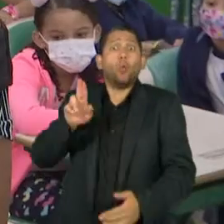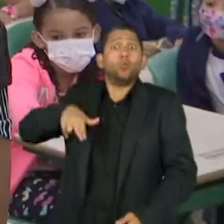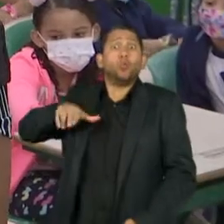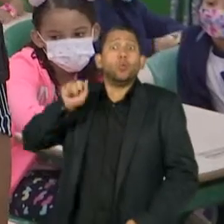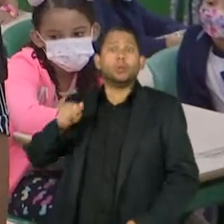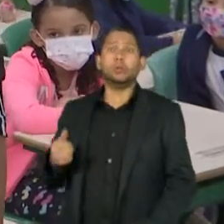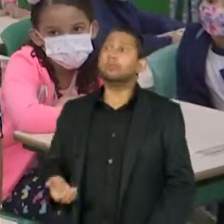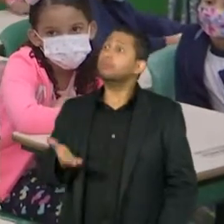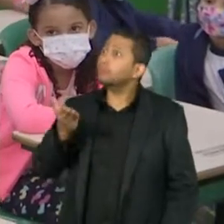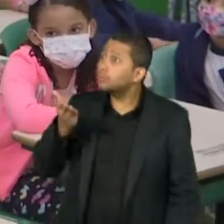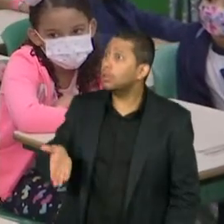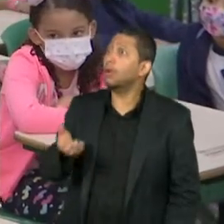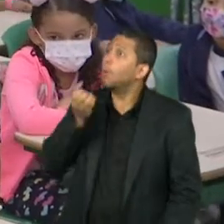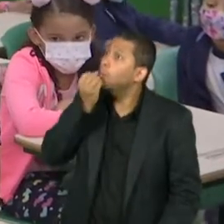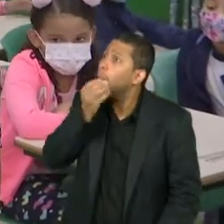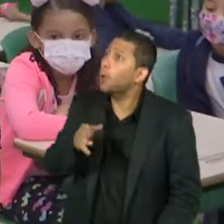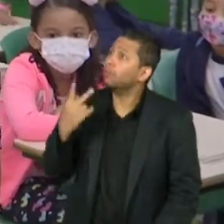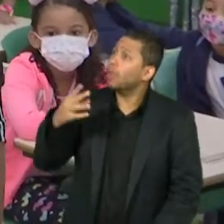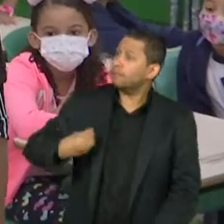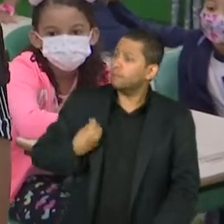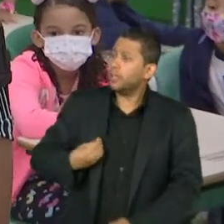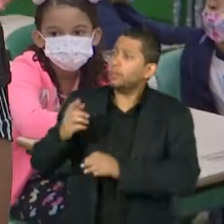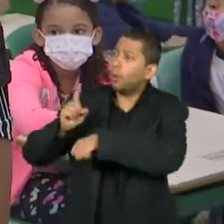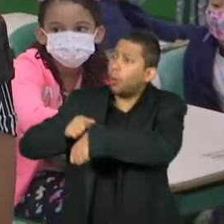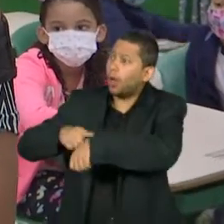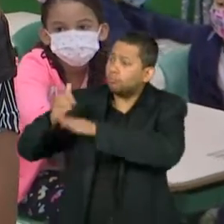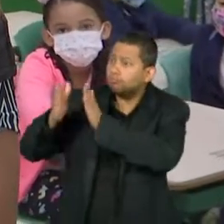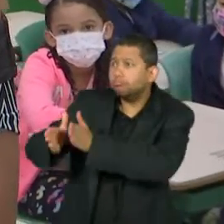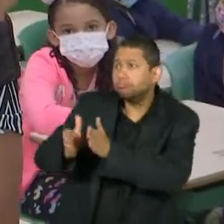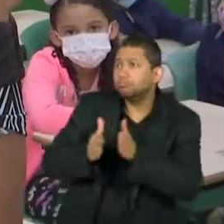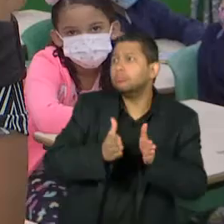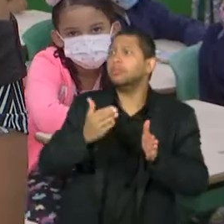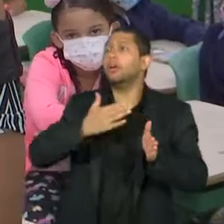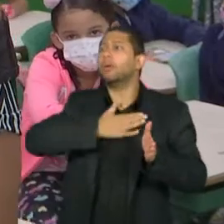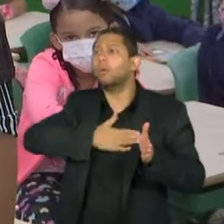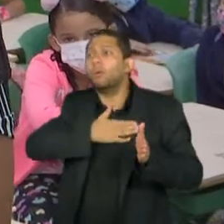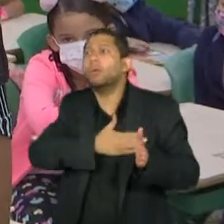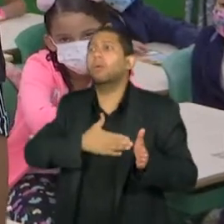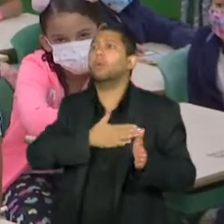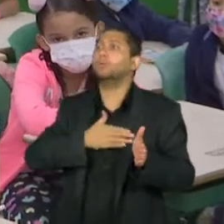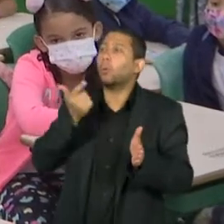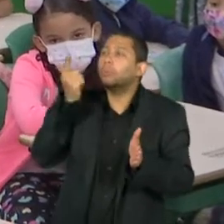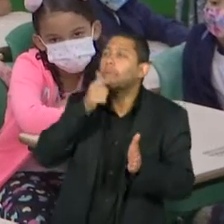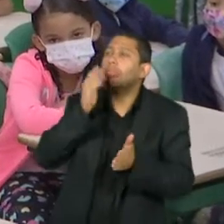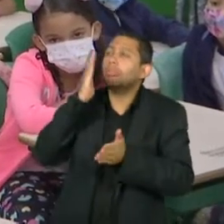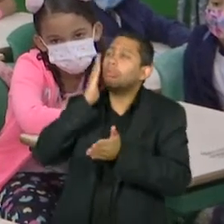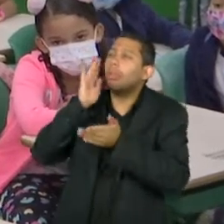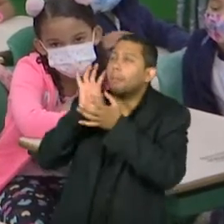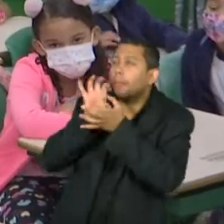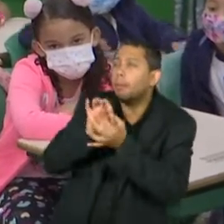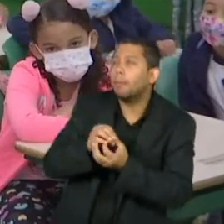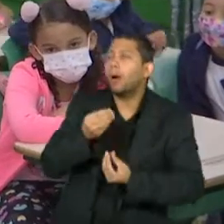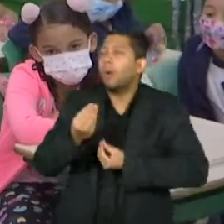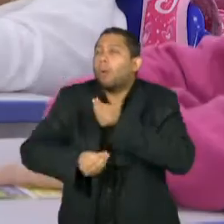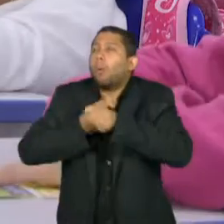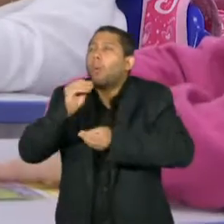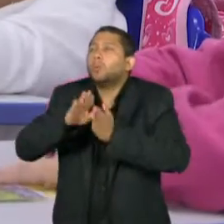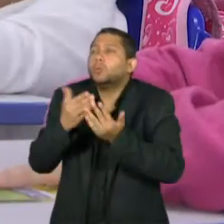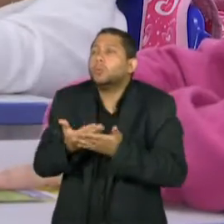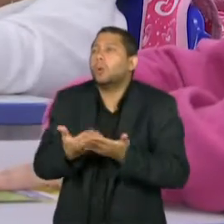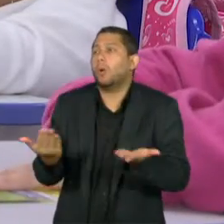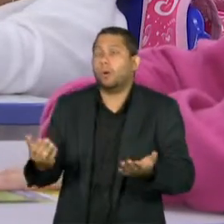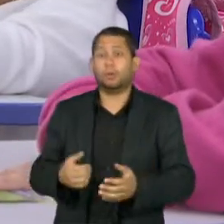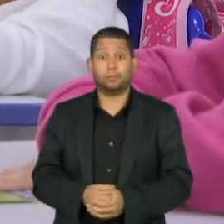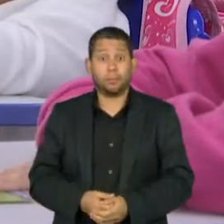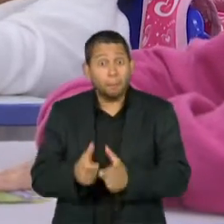uma rotina que isso facilita bastante esse processo e eles entenderem como que funciona dentro da escola.